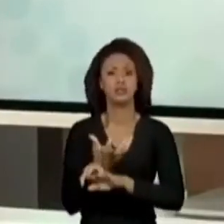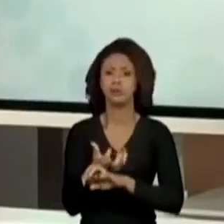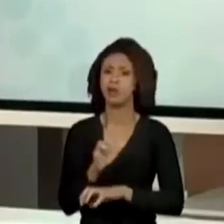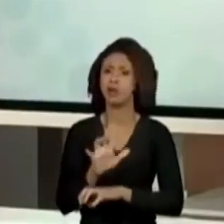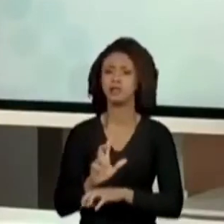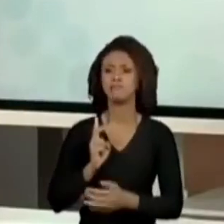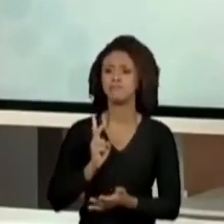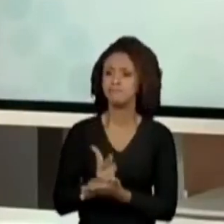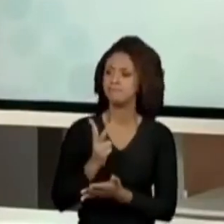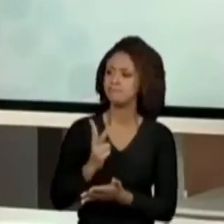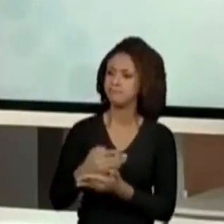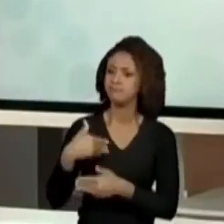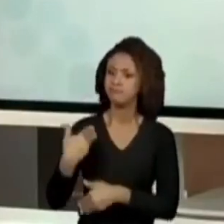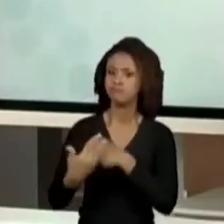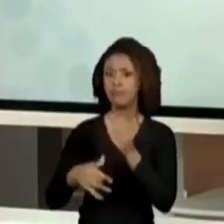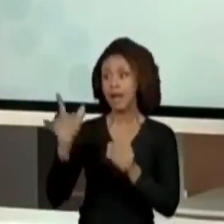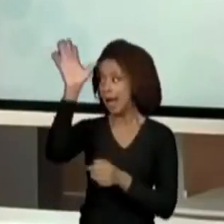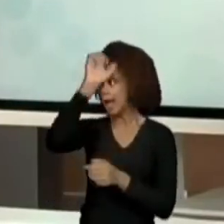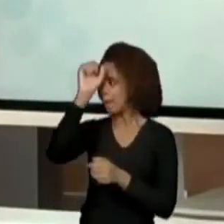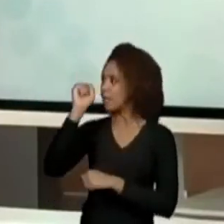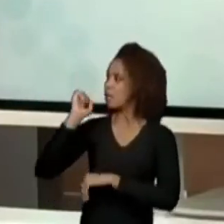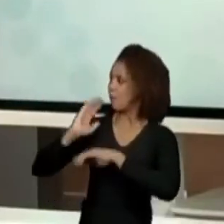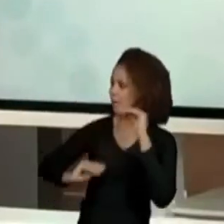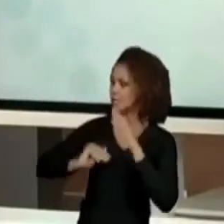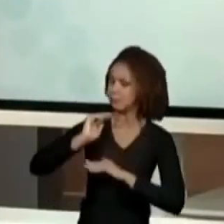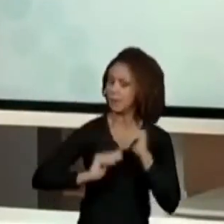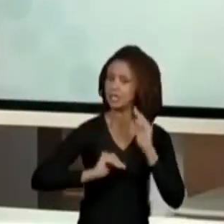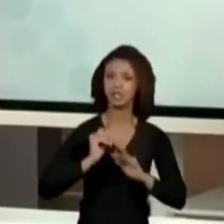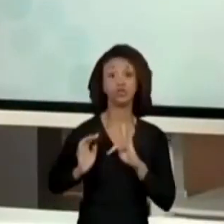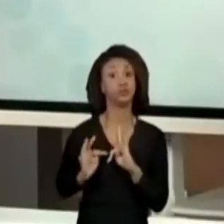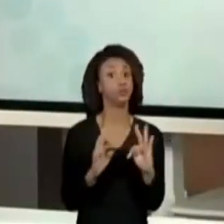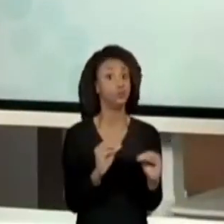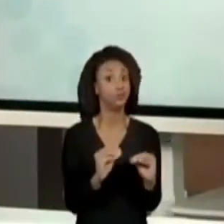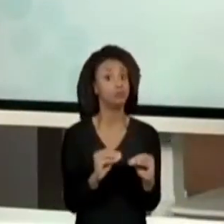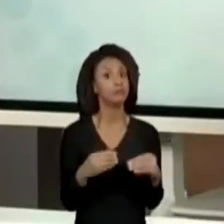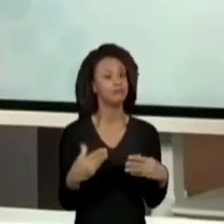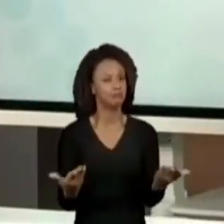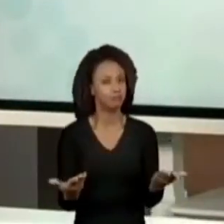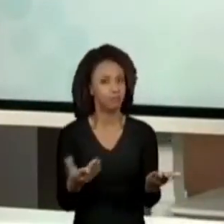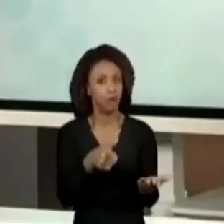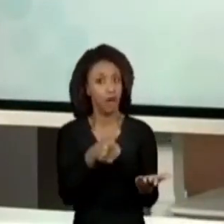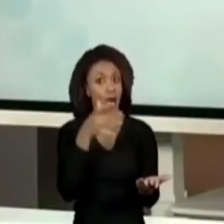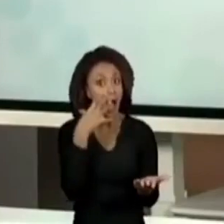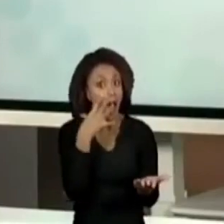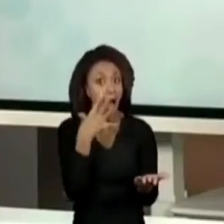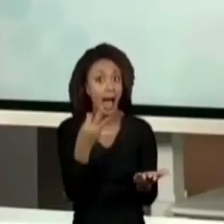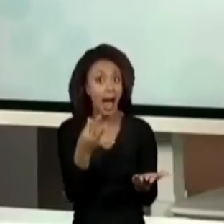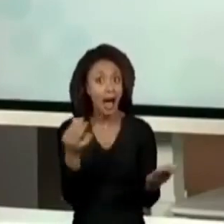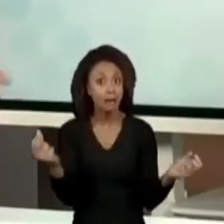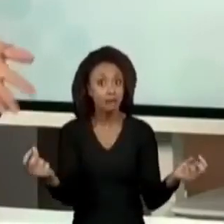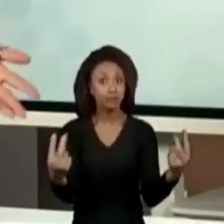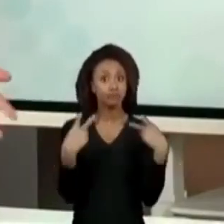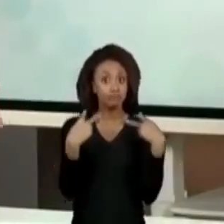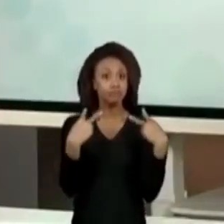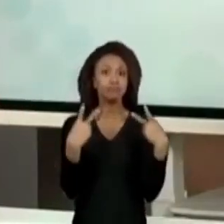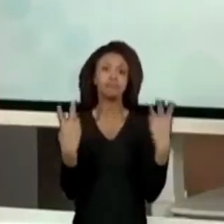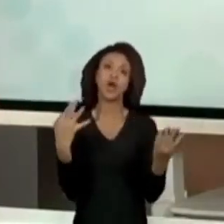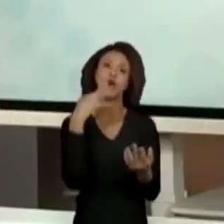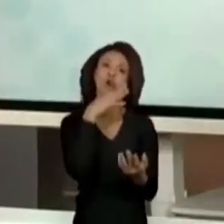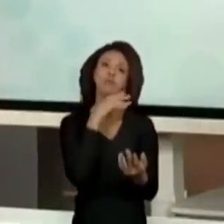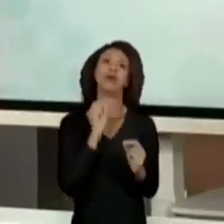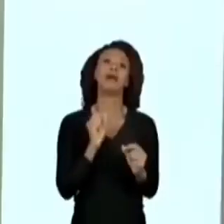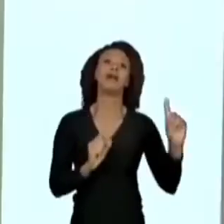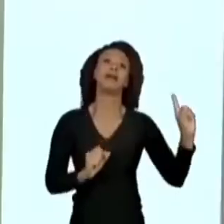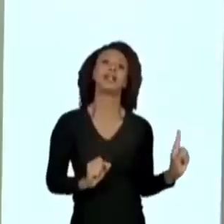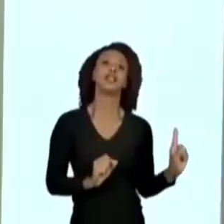sempre continua usando aquilo que a gente aprendeu, em tudo. Então, por favor, fiquem bem atentos e, claro, ela continua aqui comigo.